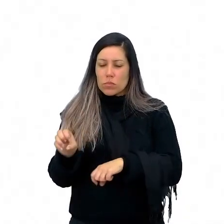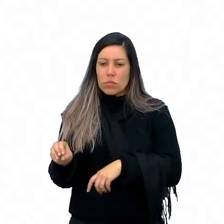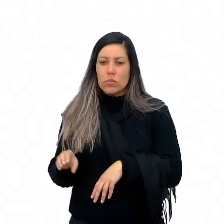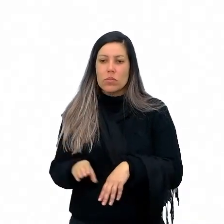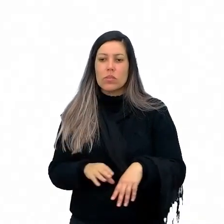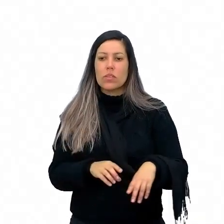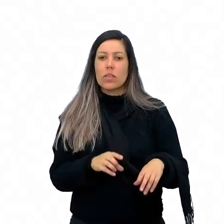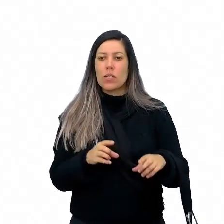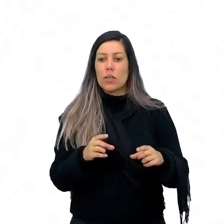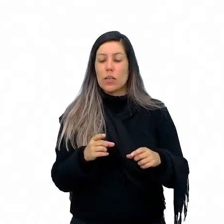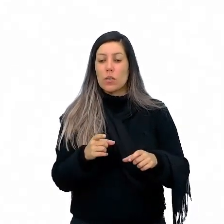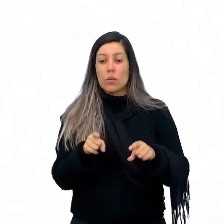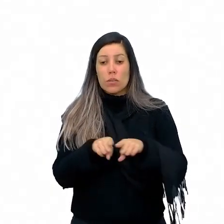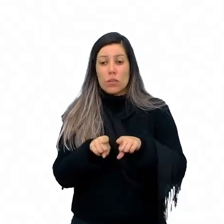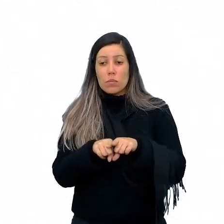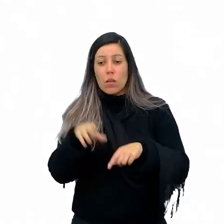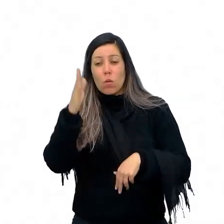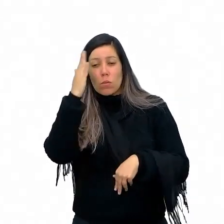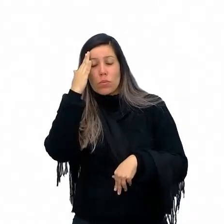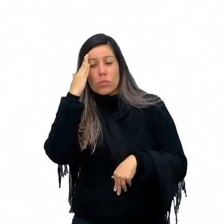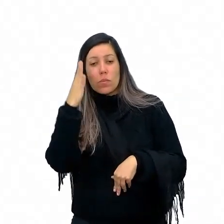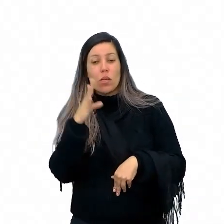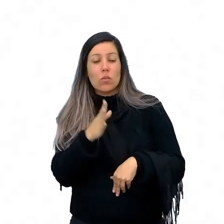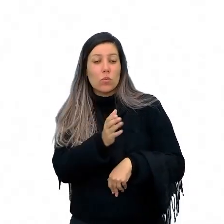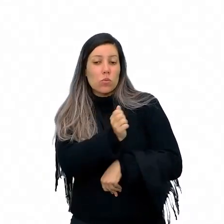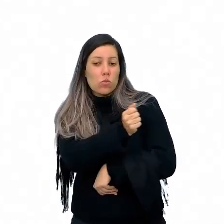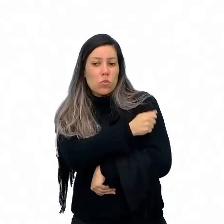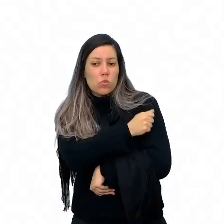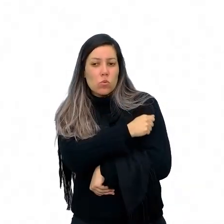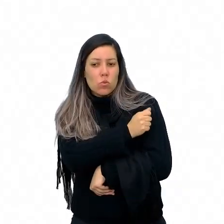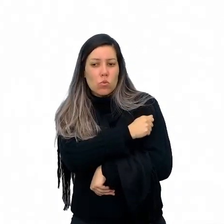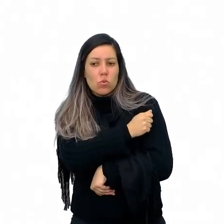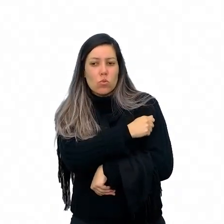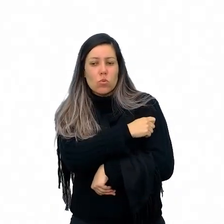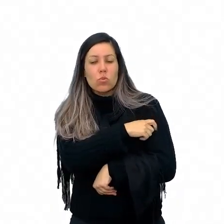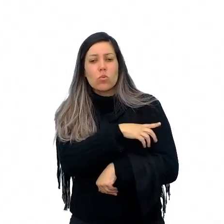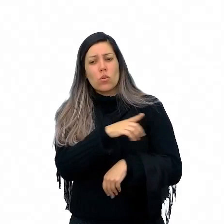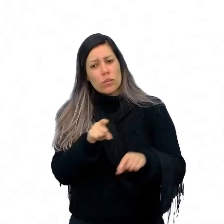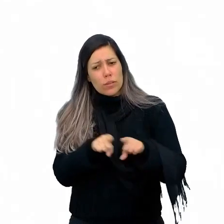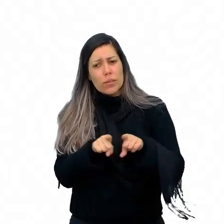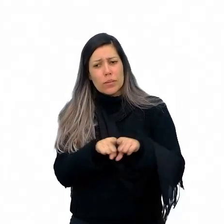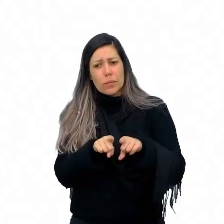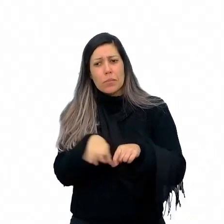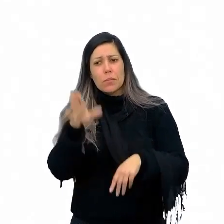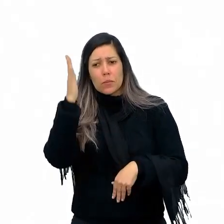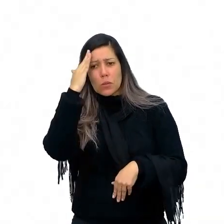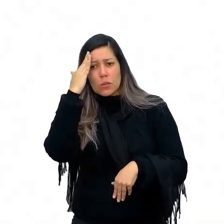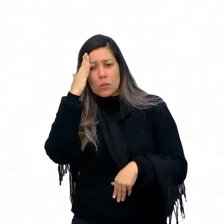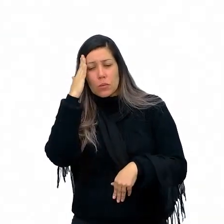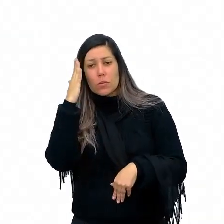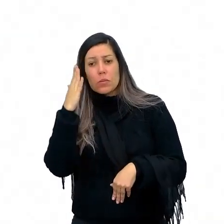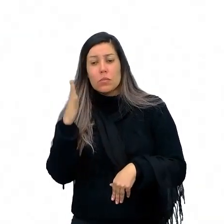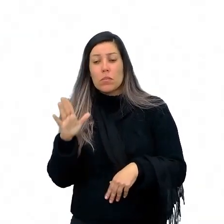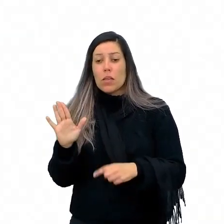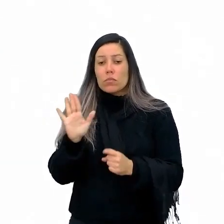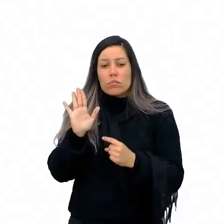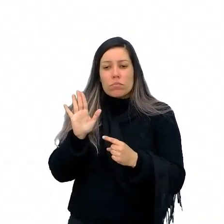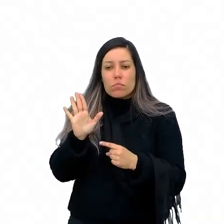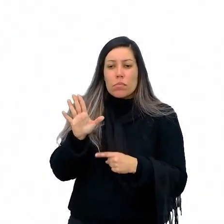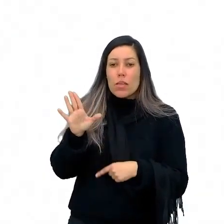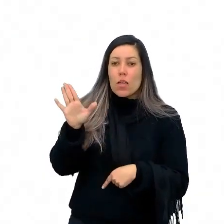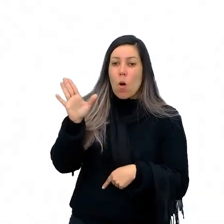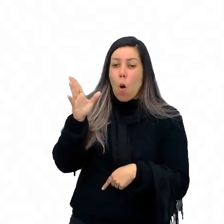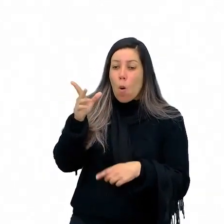dos estudantes também é um tipo de conhecimento que possibilita ao professor antecipar